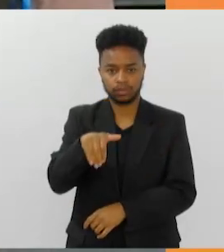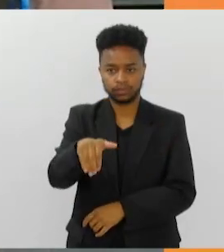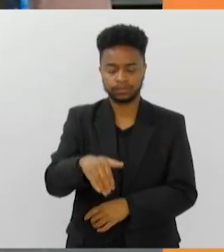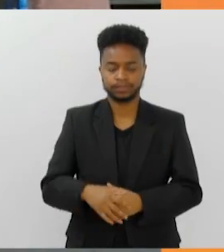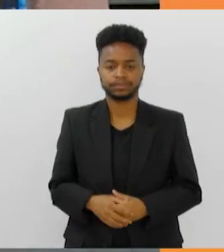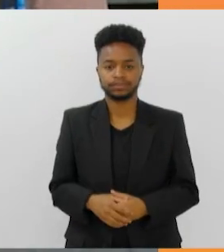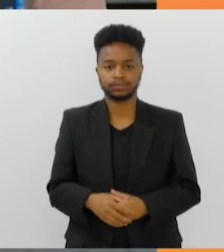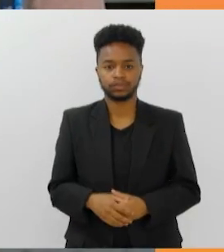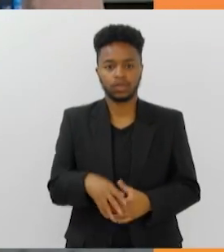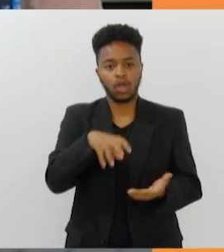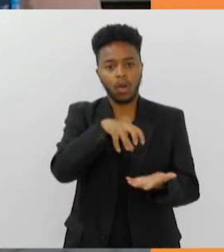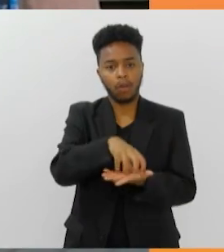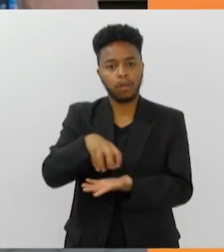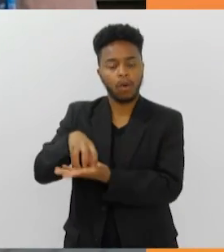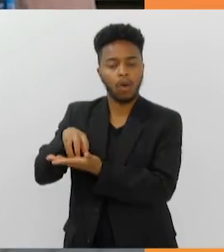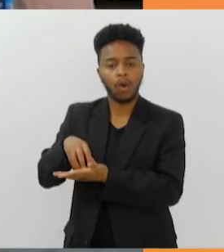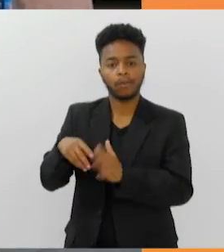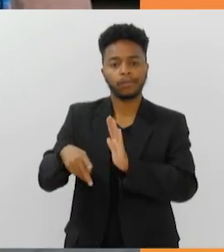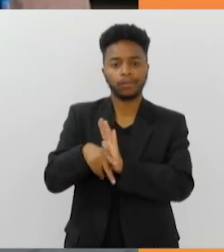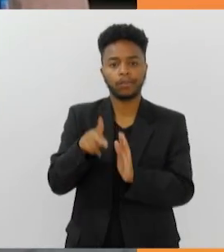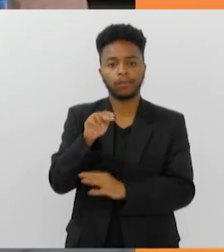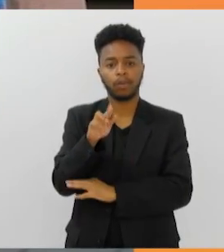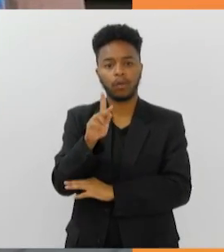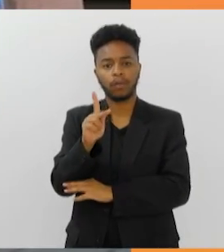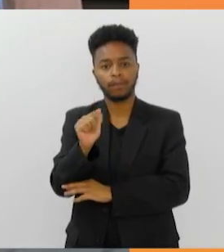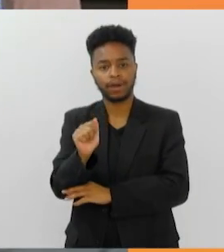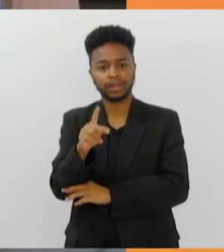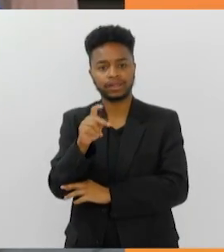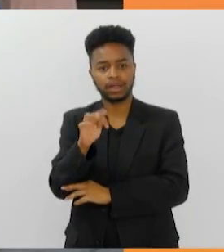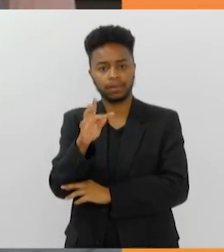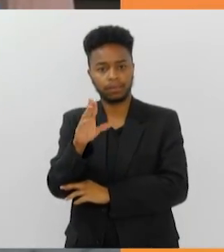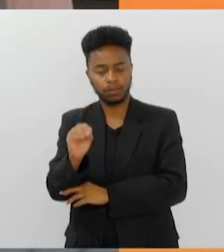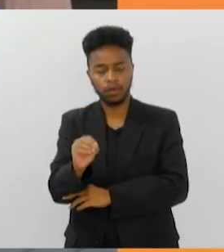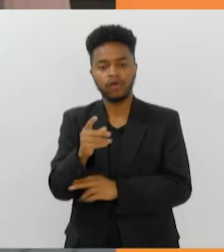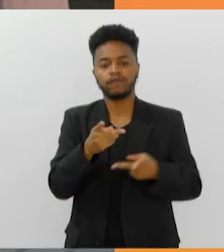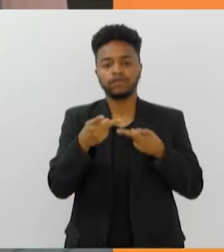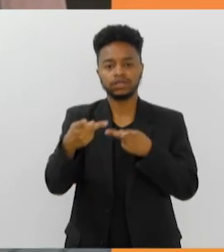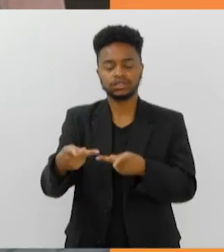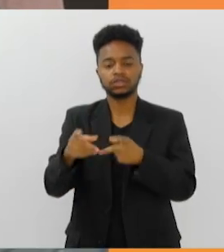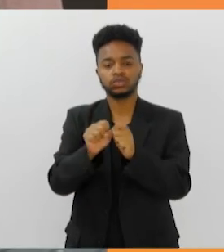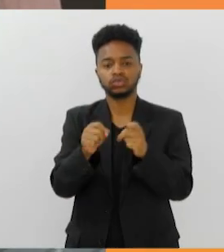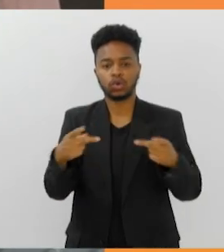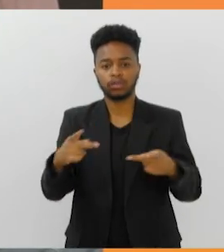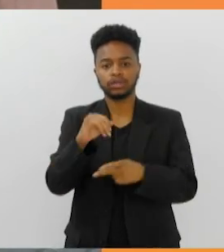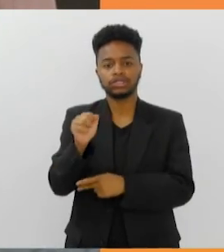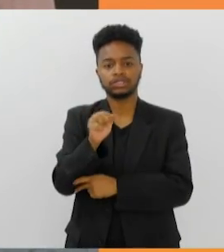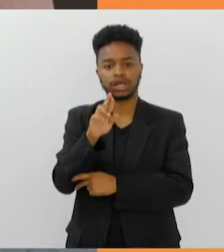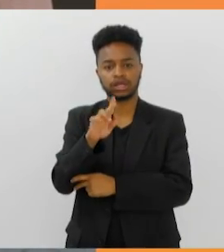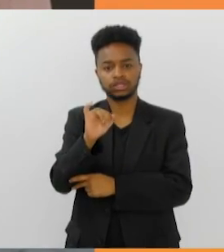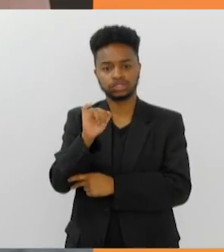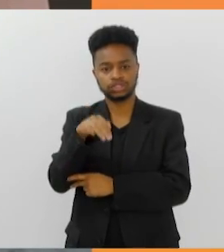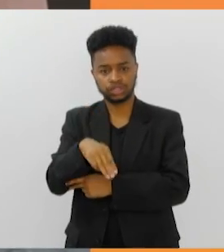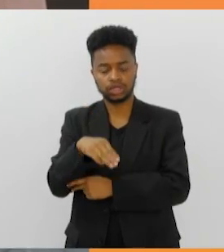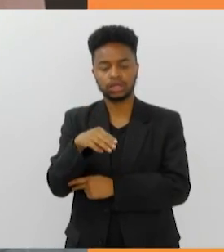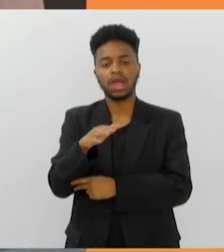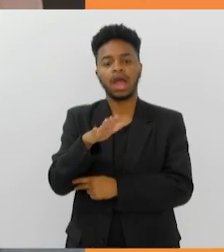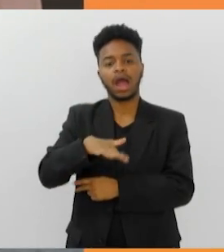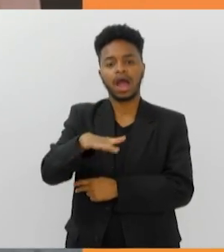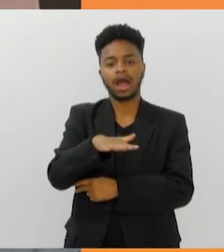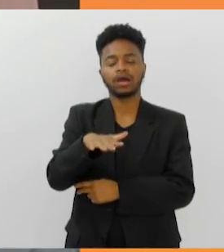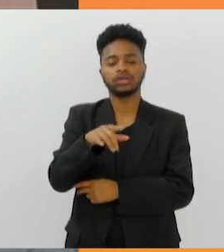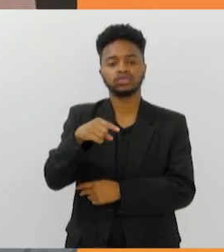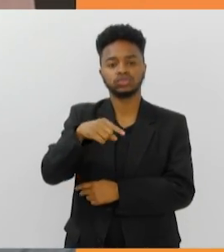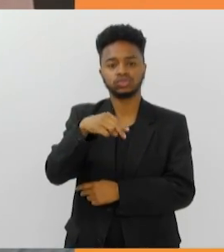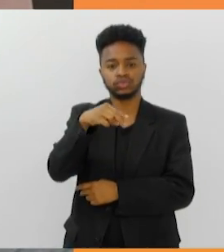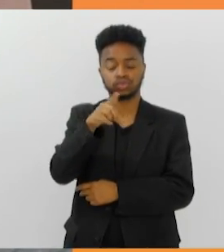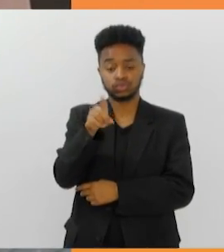O posto móvel do Poupa Tempo estará neste sábado no Shopping Jardim Guadalupe, na Zona Norte. A ação itinerante oferecerá ao público